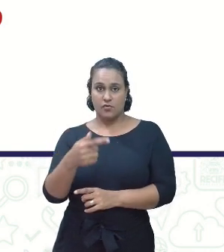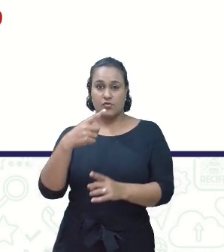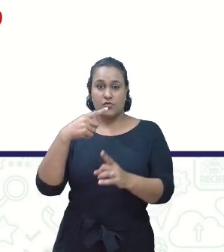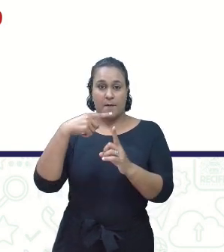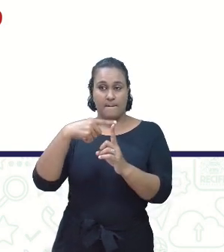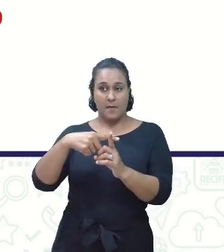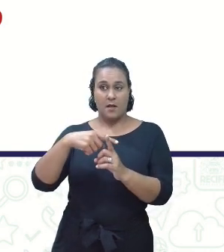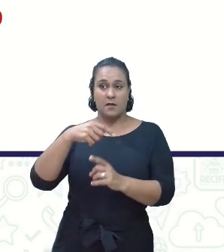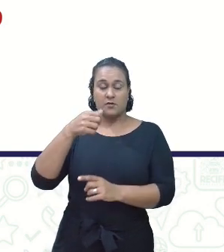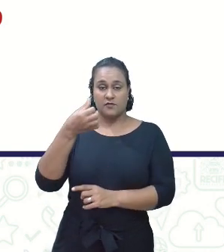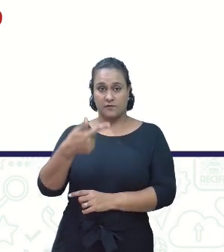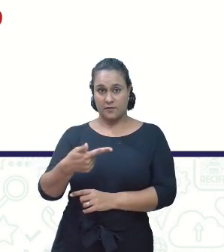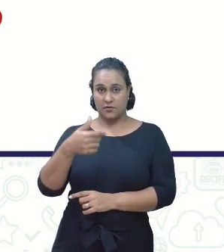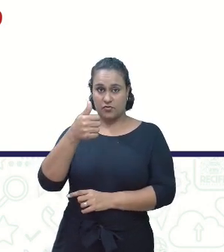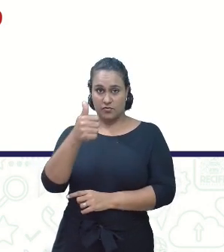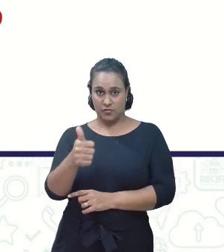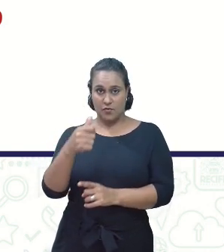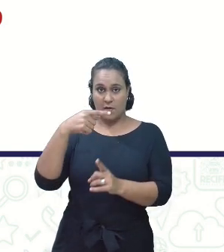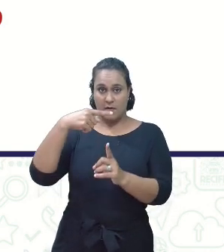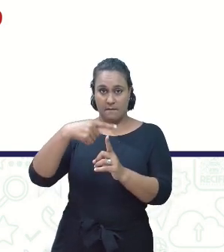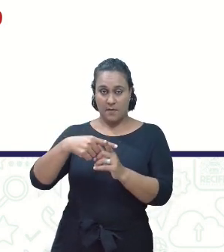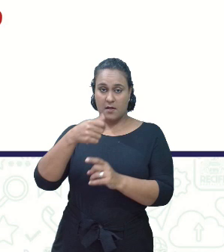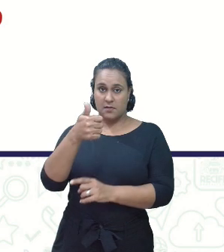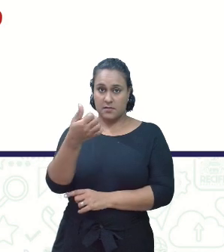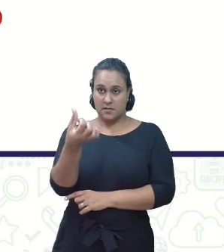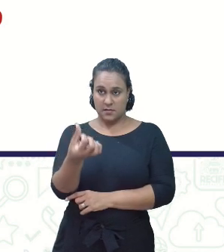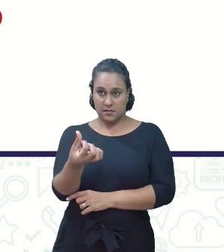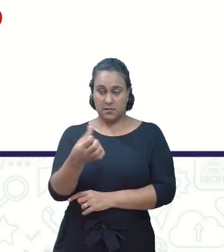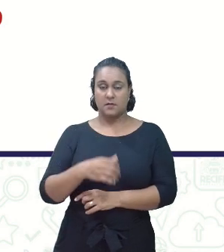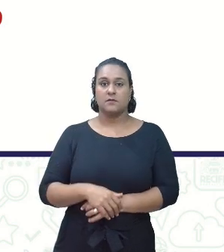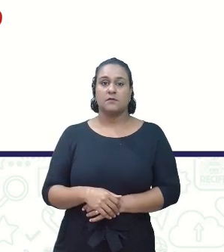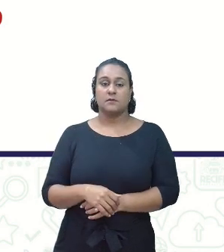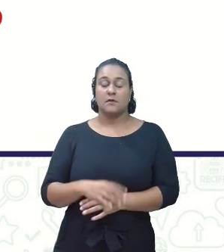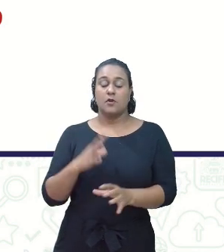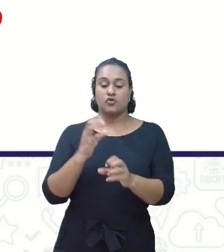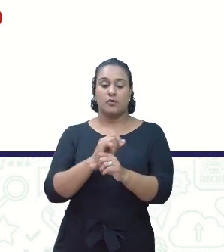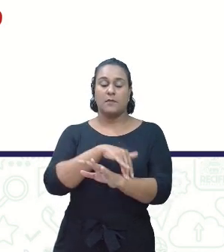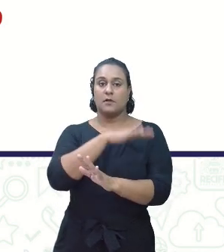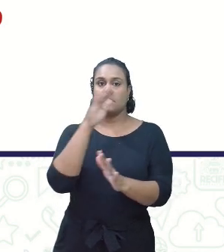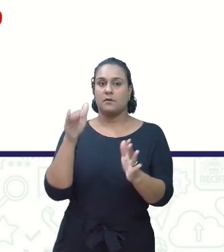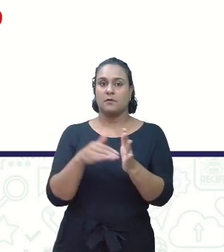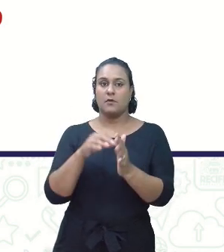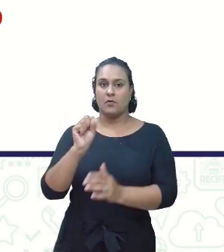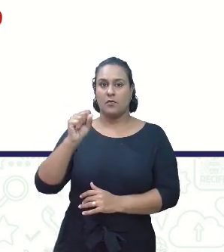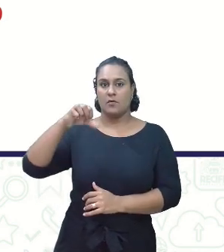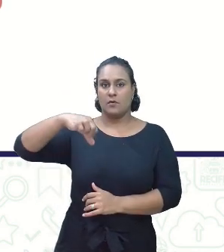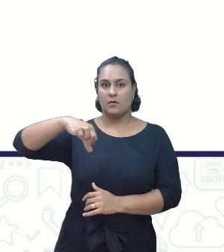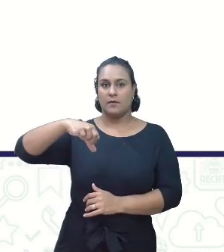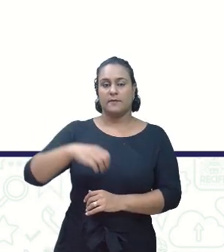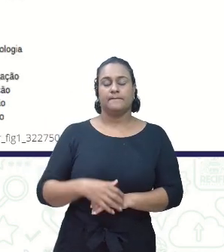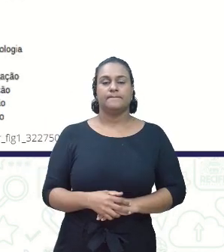vezes 7 dá 21, 4 vezes 4 dá 16 e o somatório vai dar 89.